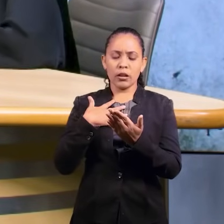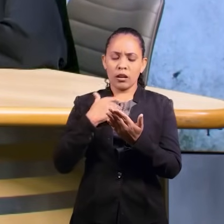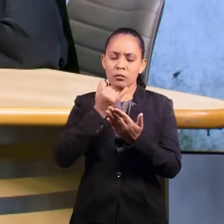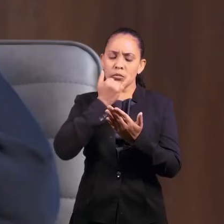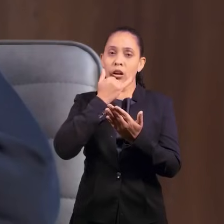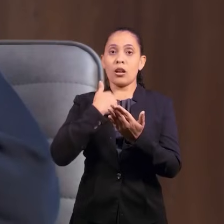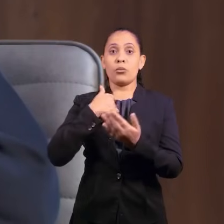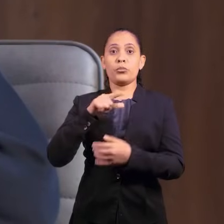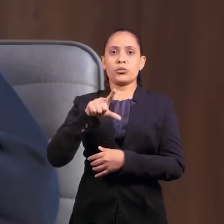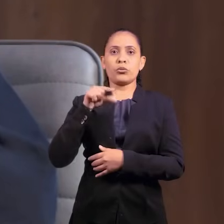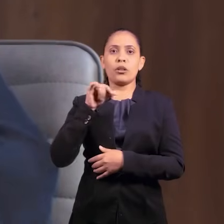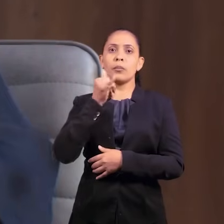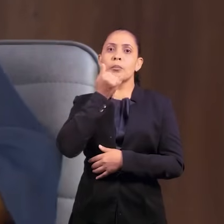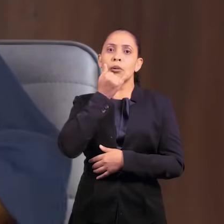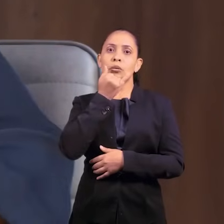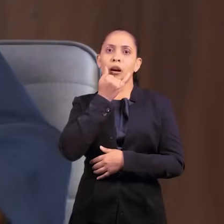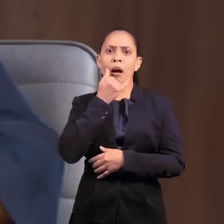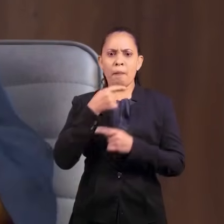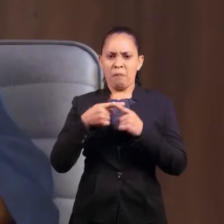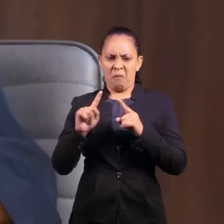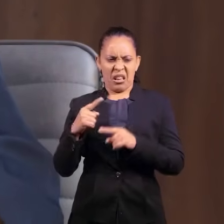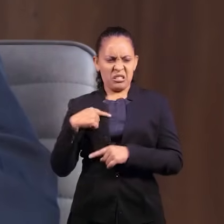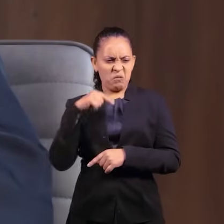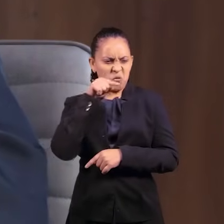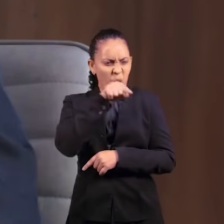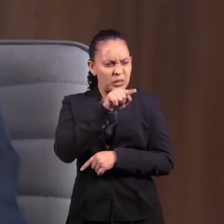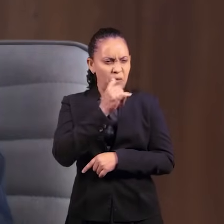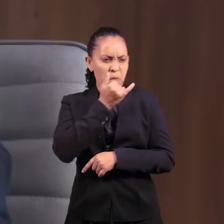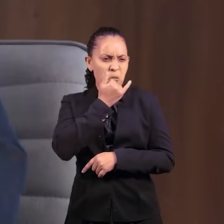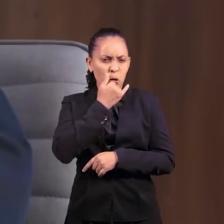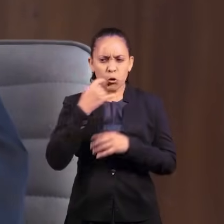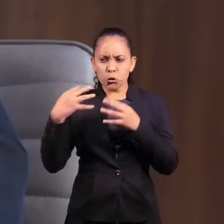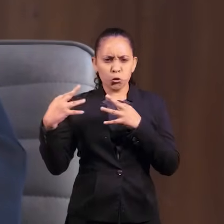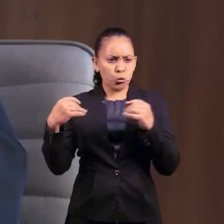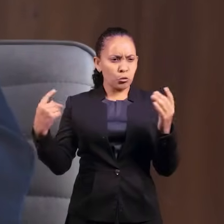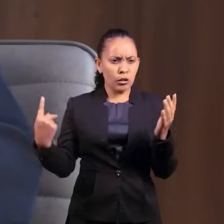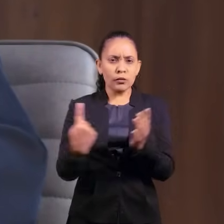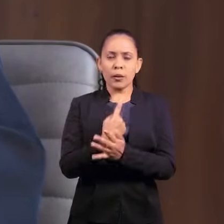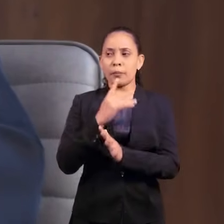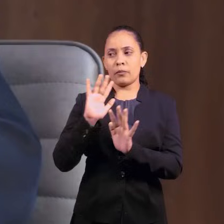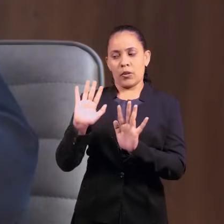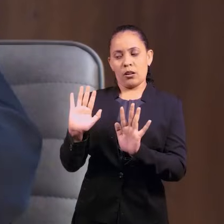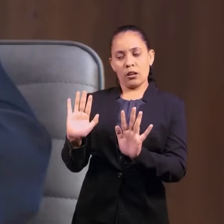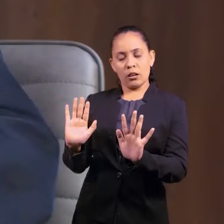minha escolha. Não, mas você vai perdoar por essa, depois de tudo. Não, pera um